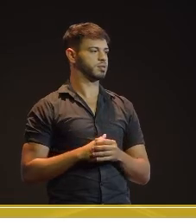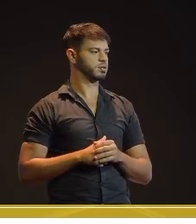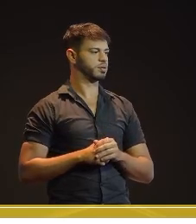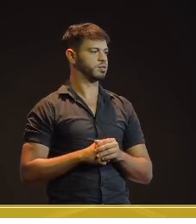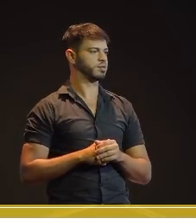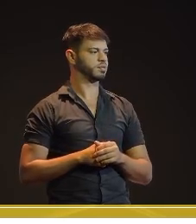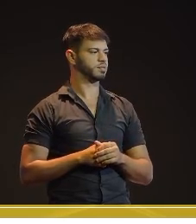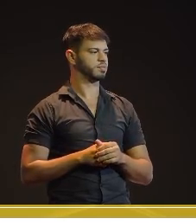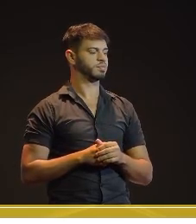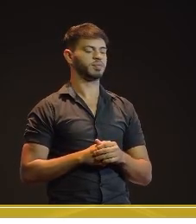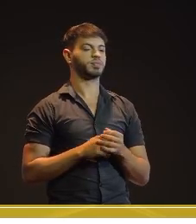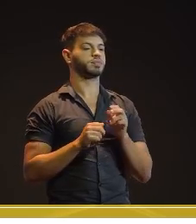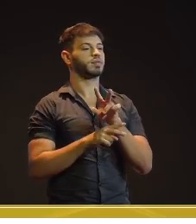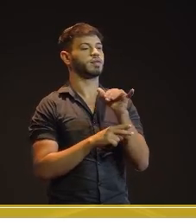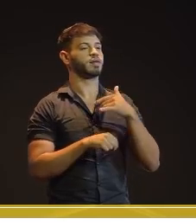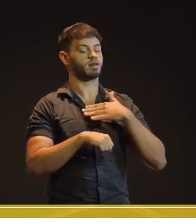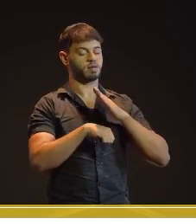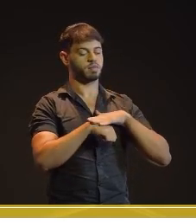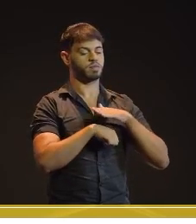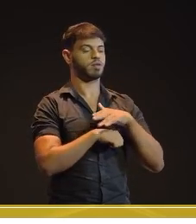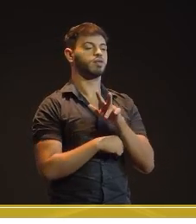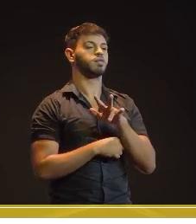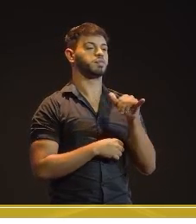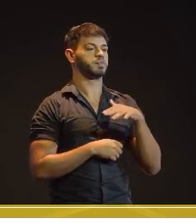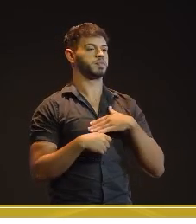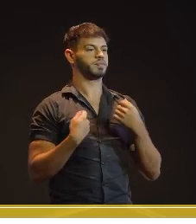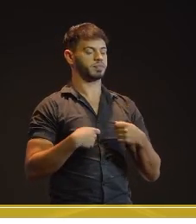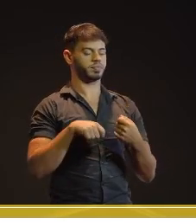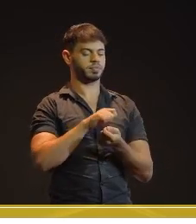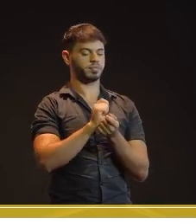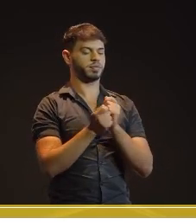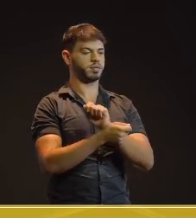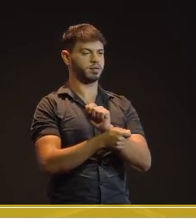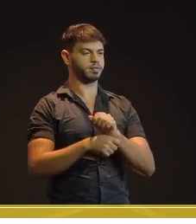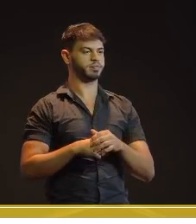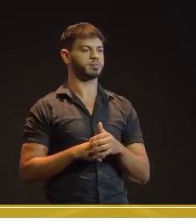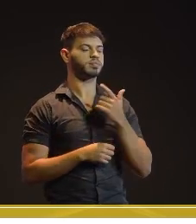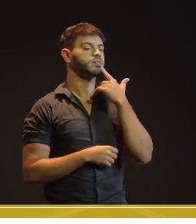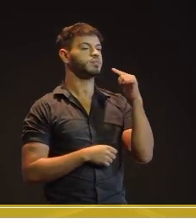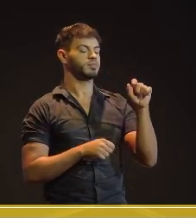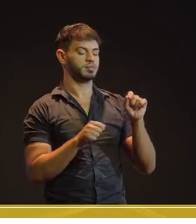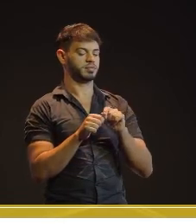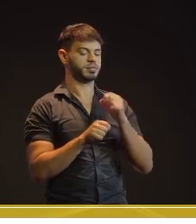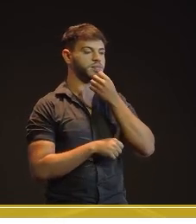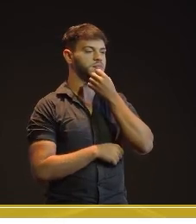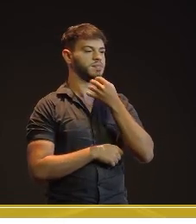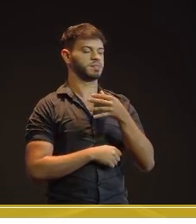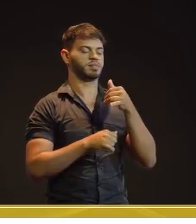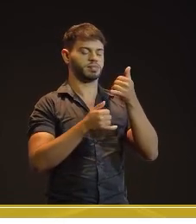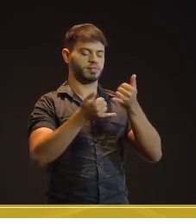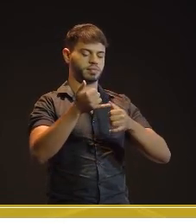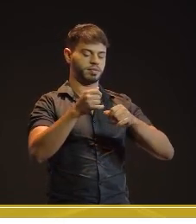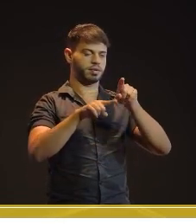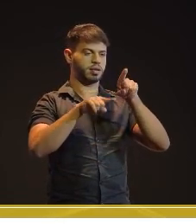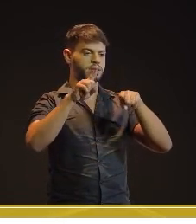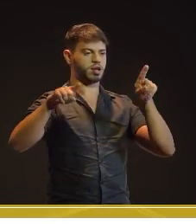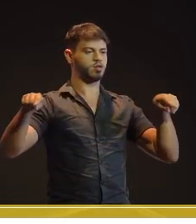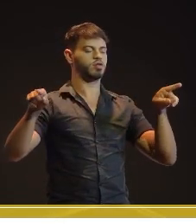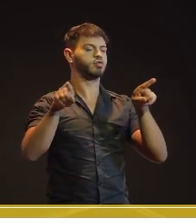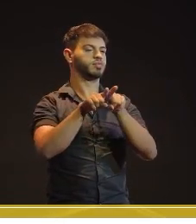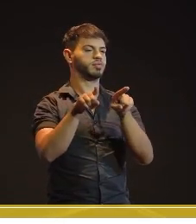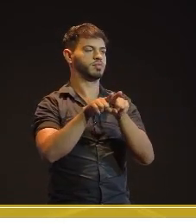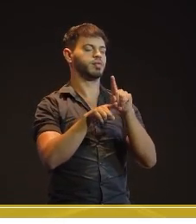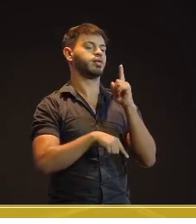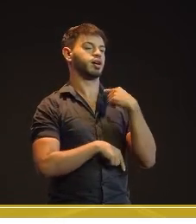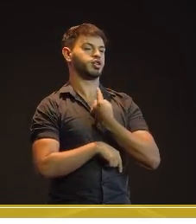instalador de energia fotovoltaica, em algum momento, tem que investir numa câmara termográfica para fazer bons diagnósticos, porque com a câmara termográfica